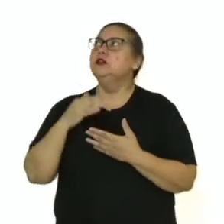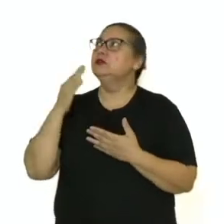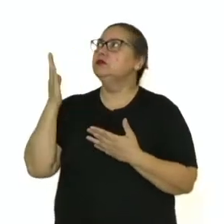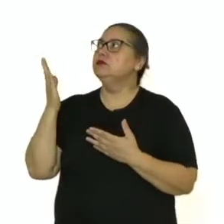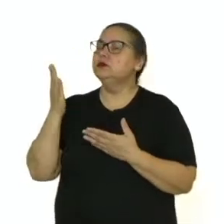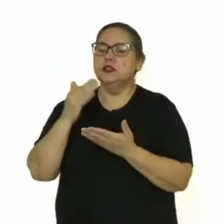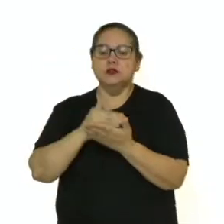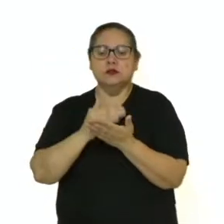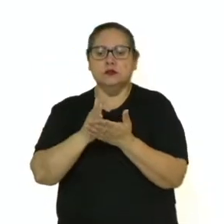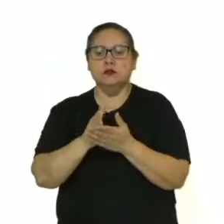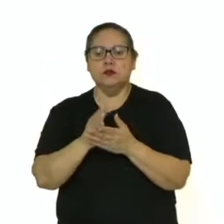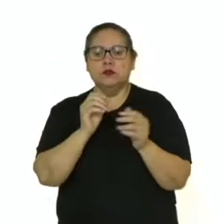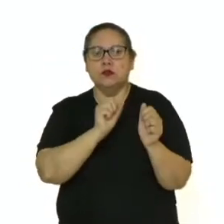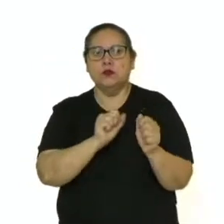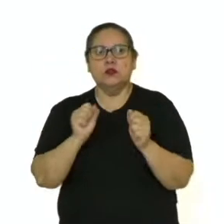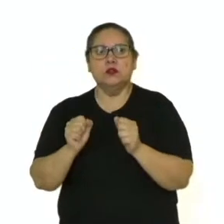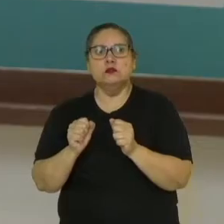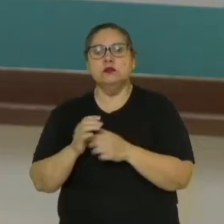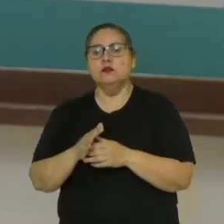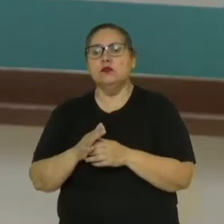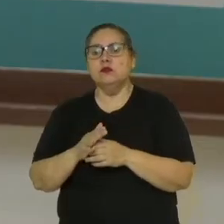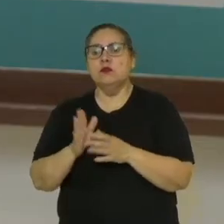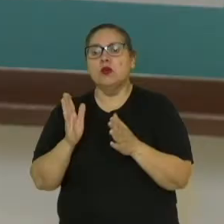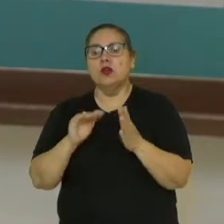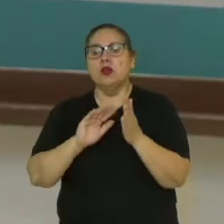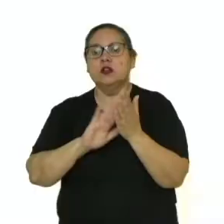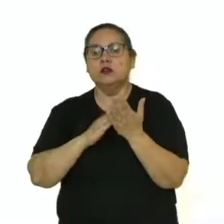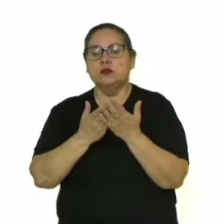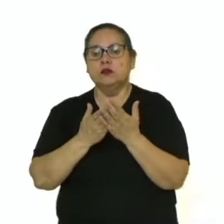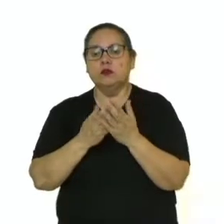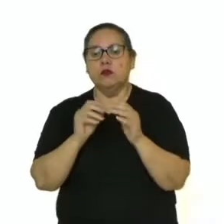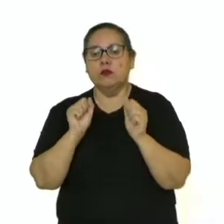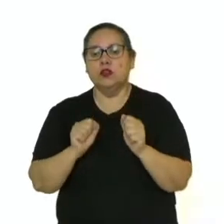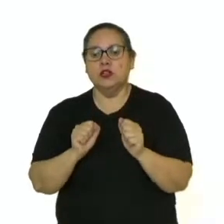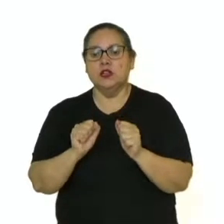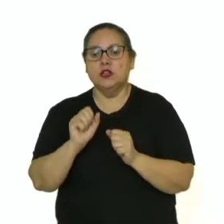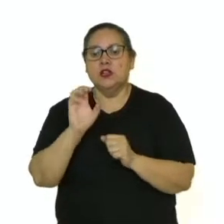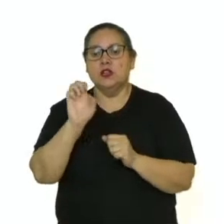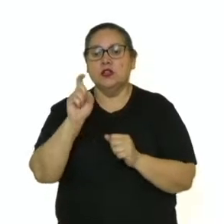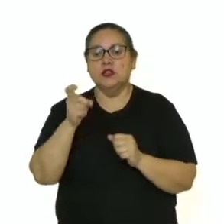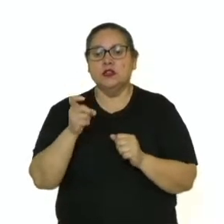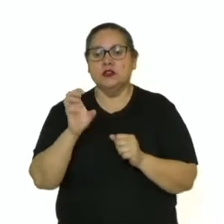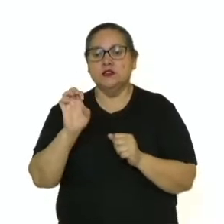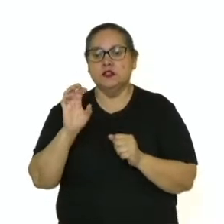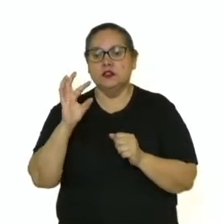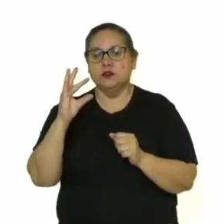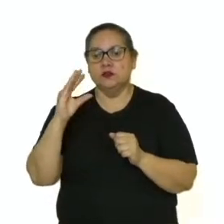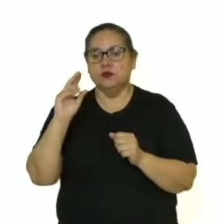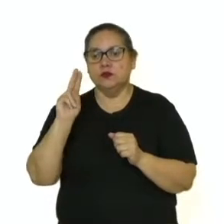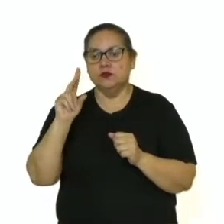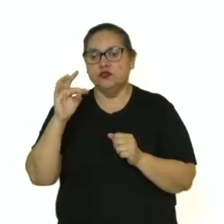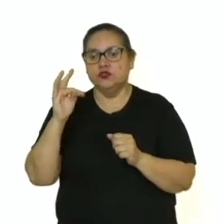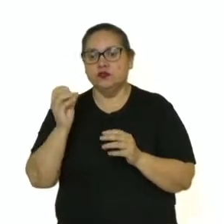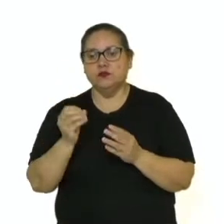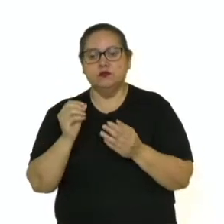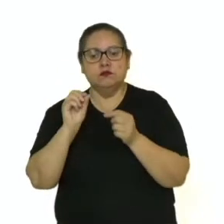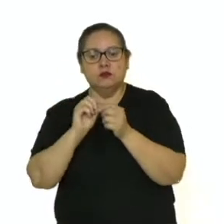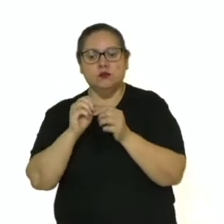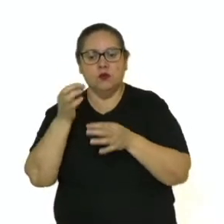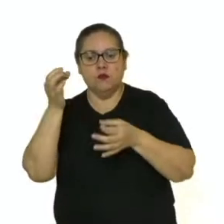E entre esses poderes, vamos começar interpretando o poder executivo. O poder executivo implementa ou executa as